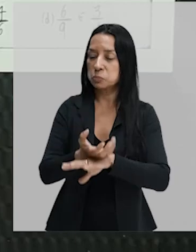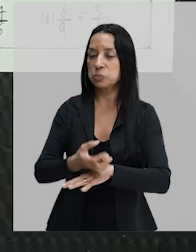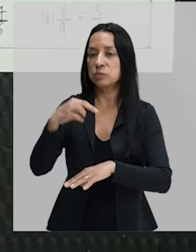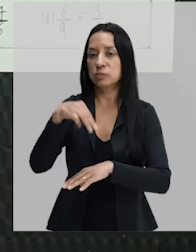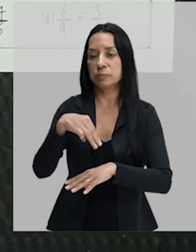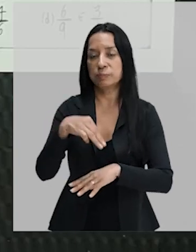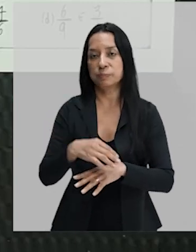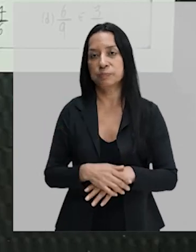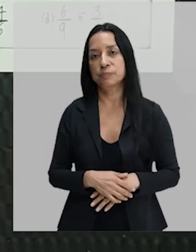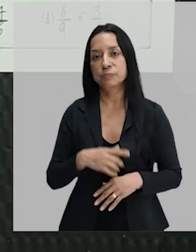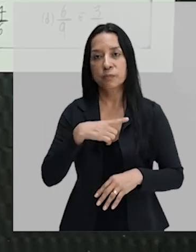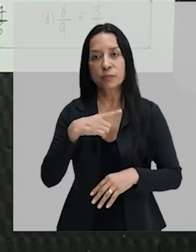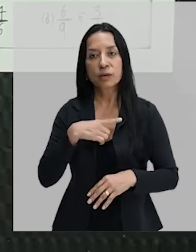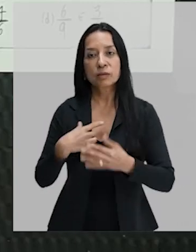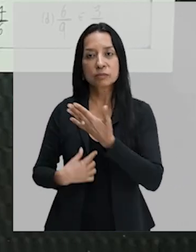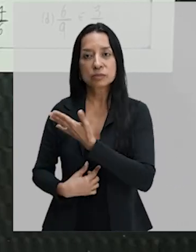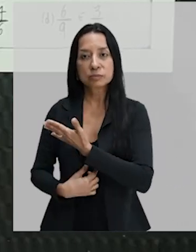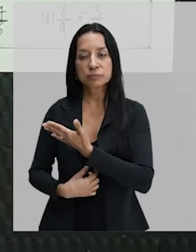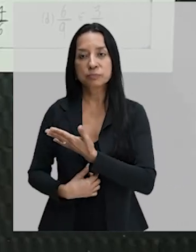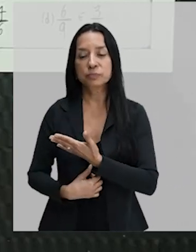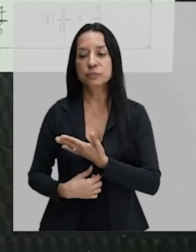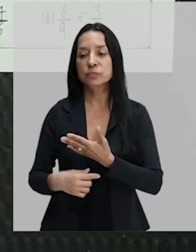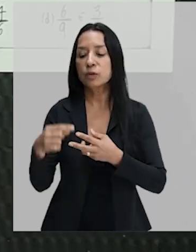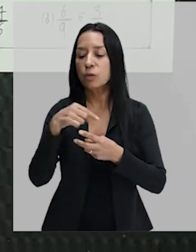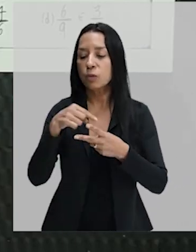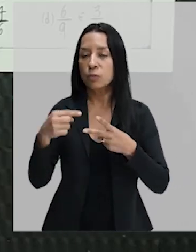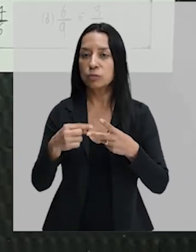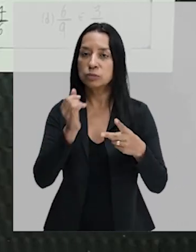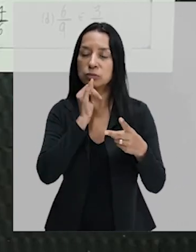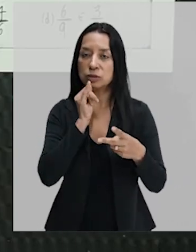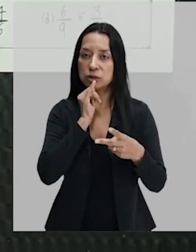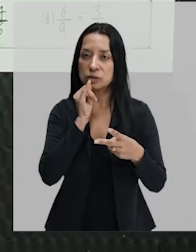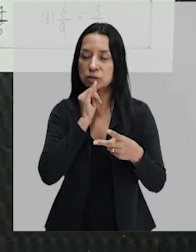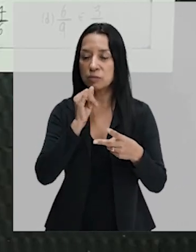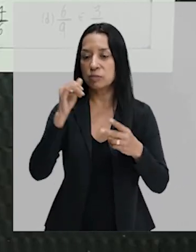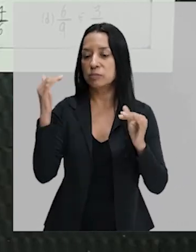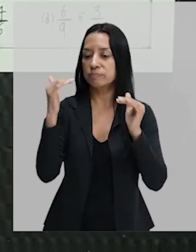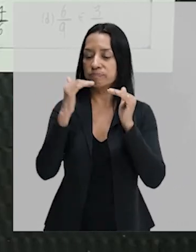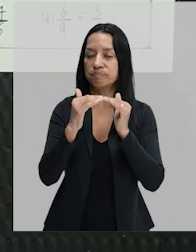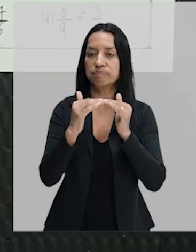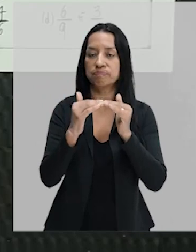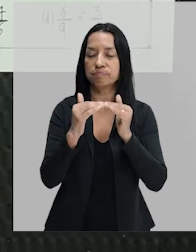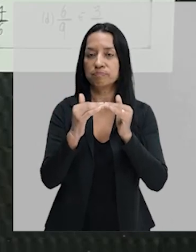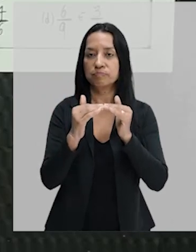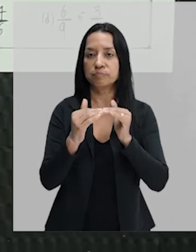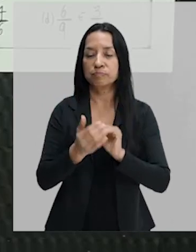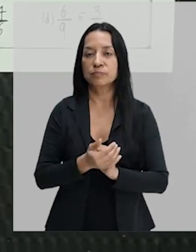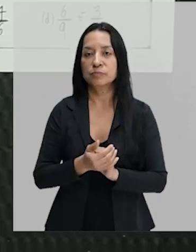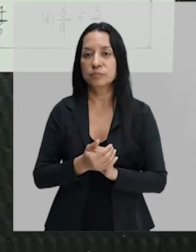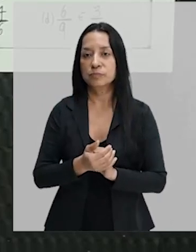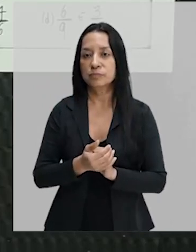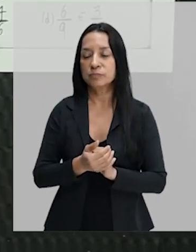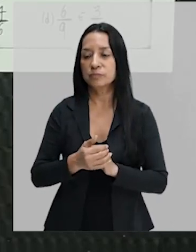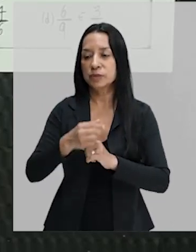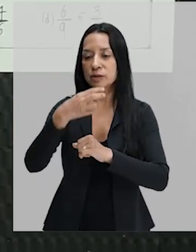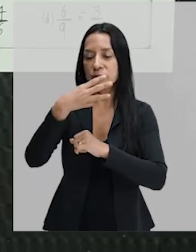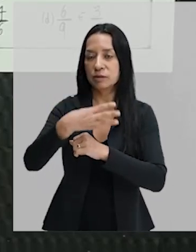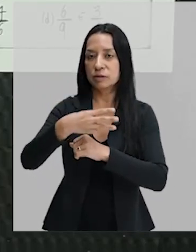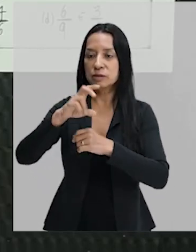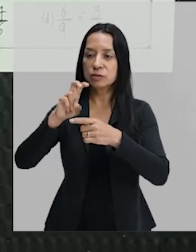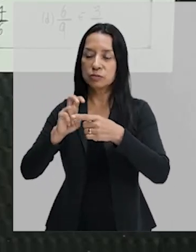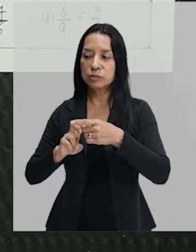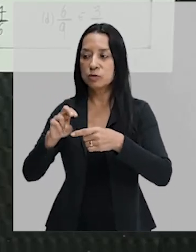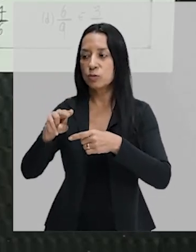aqui, ó, esses dois exemplos aí de proporções. Tá? 3 sobre 5 igual a 6